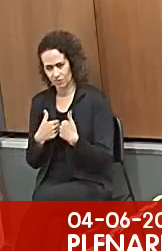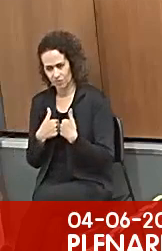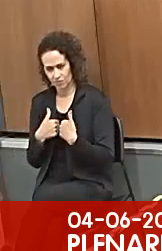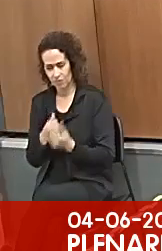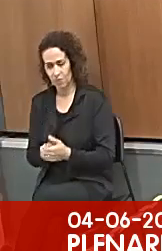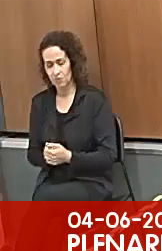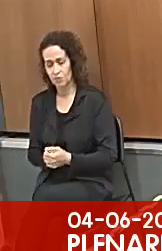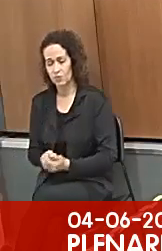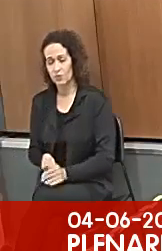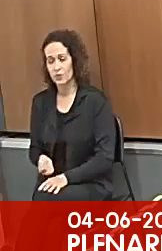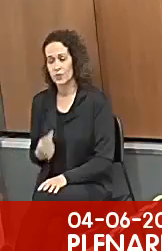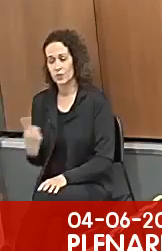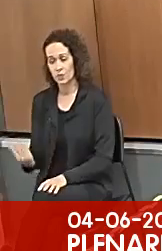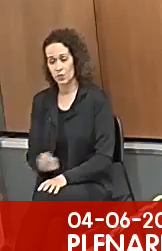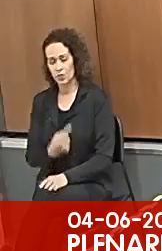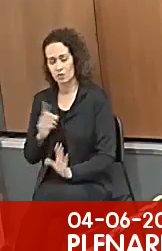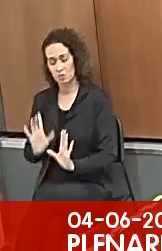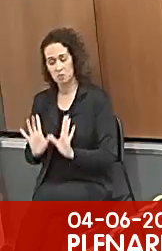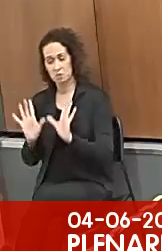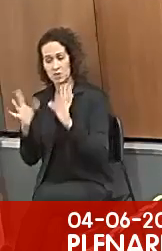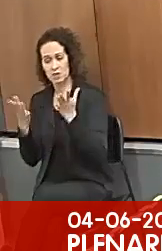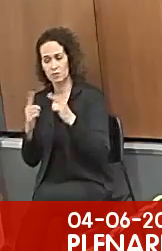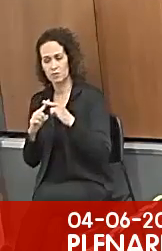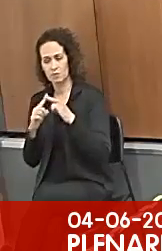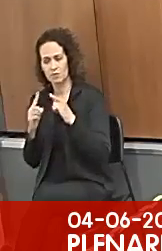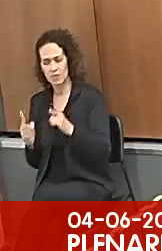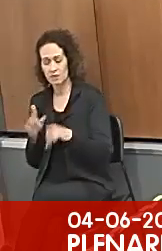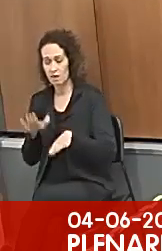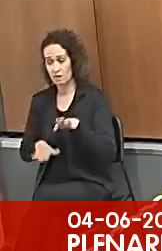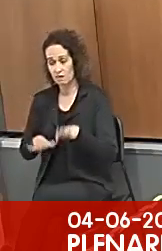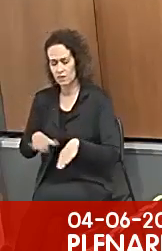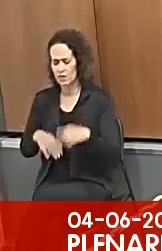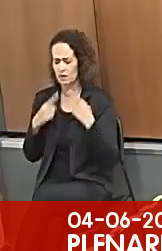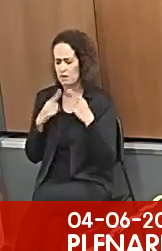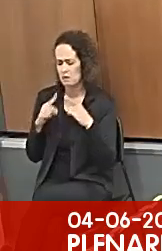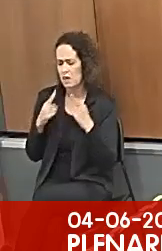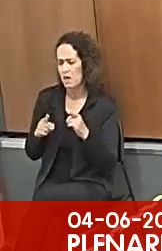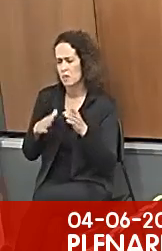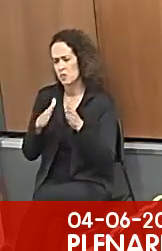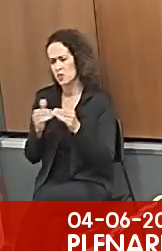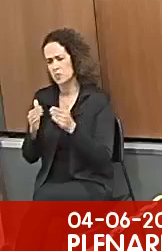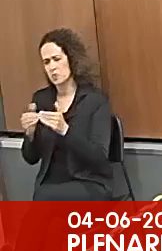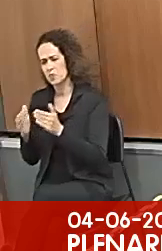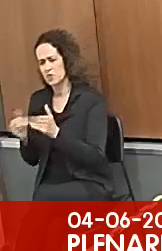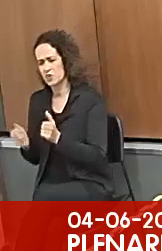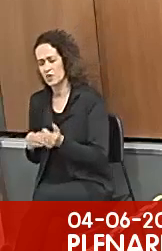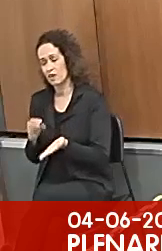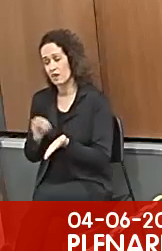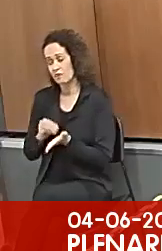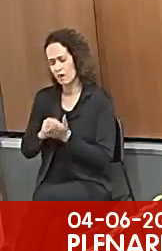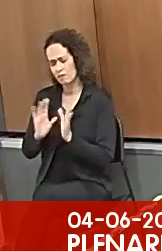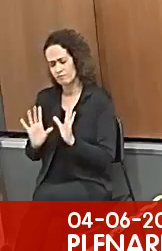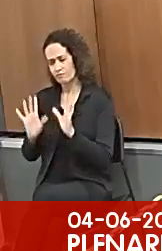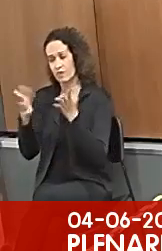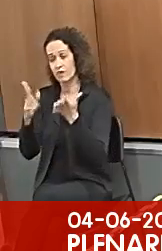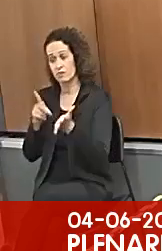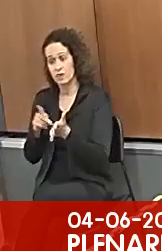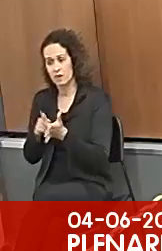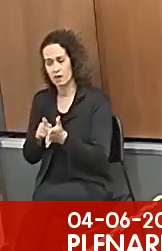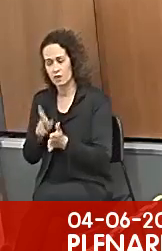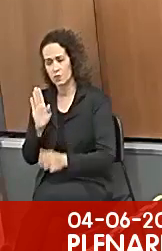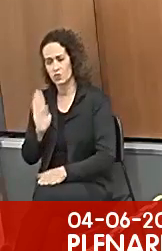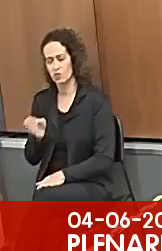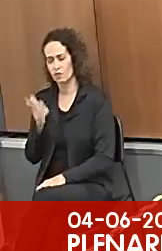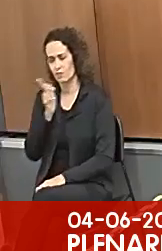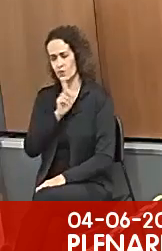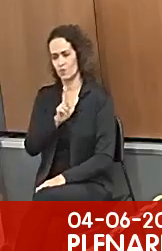nós comemoramos, a gente tem muito mais a reclamar, a pedir, do que a comemorar, de fato, o que se ganhou.